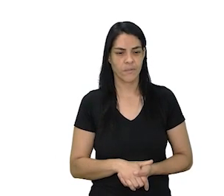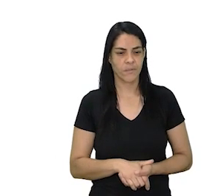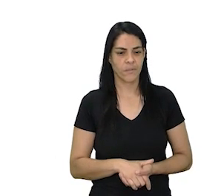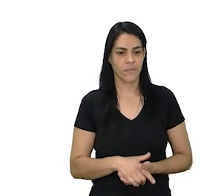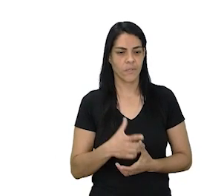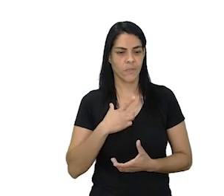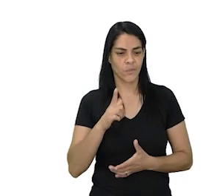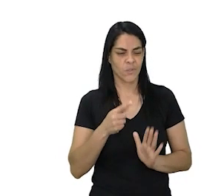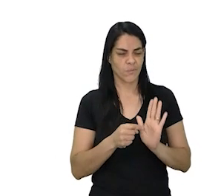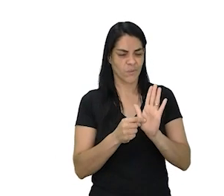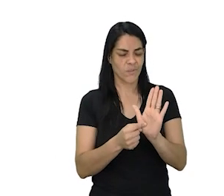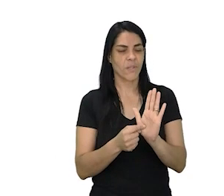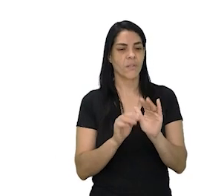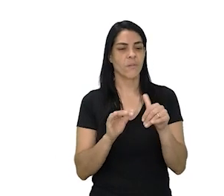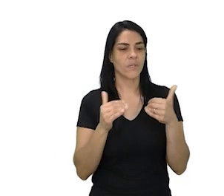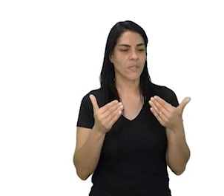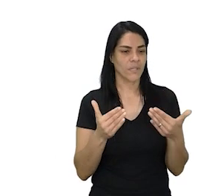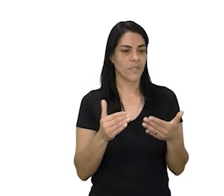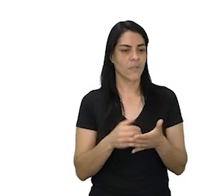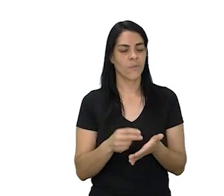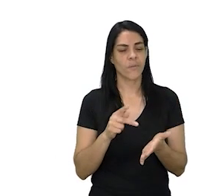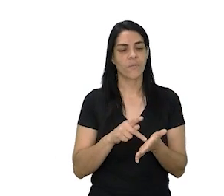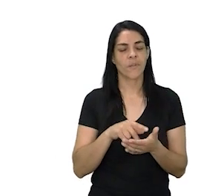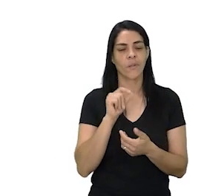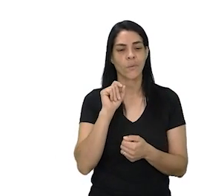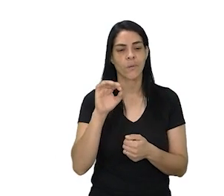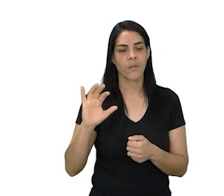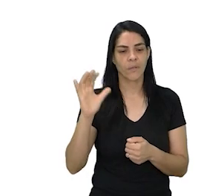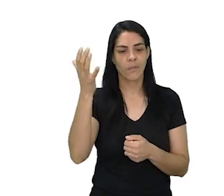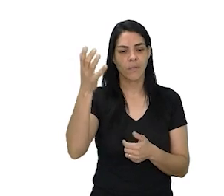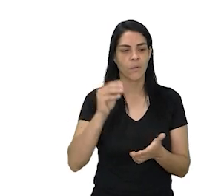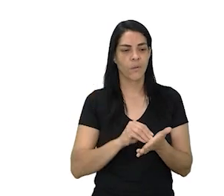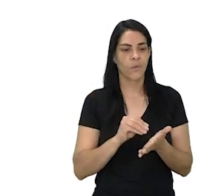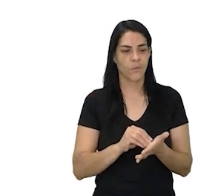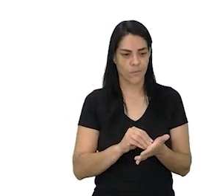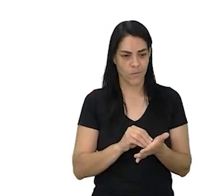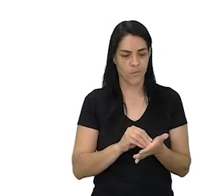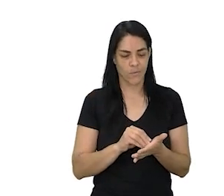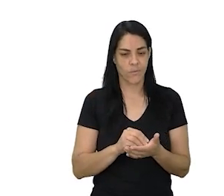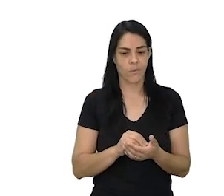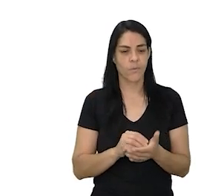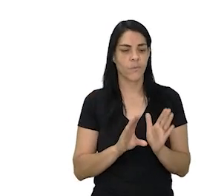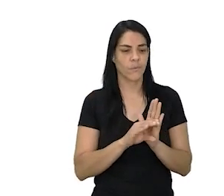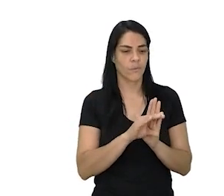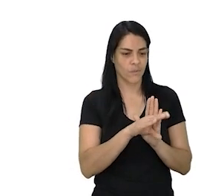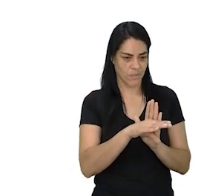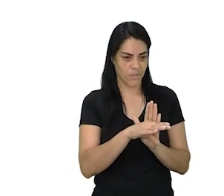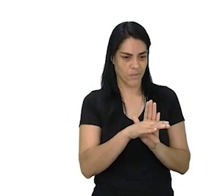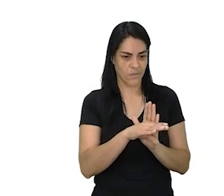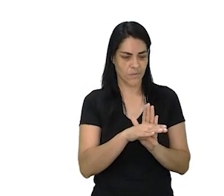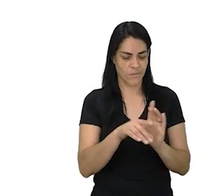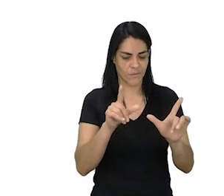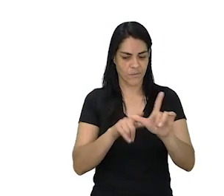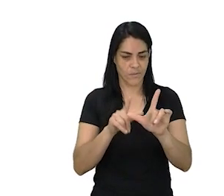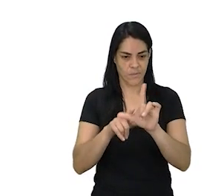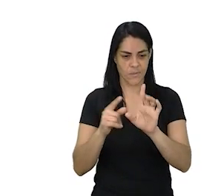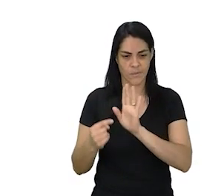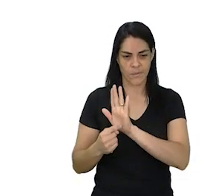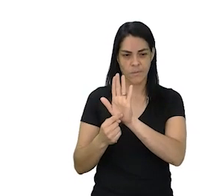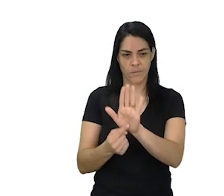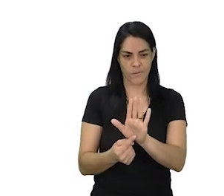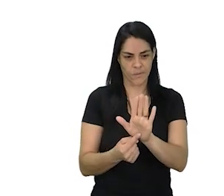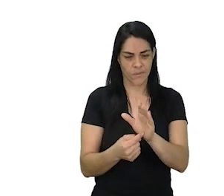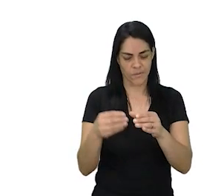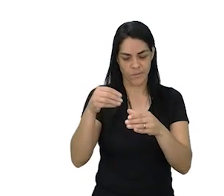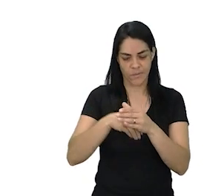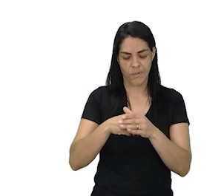sido identificado, né? Então, na verdade, assim, ó, eu coloquei conceitualmente o que estava ali no letramento, mostrei